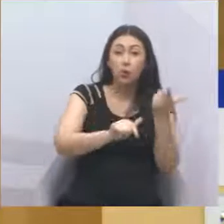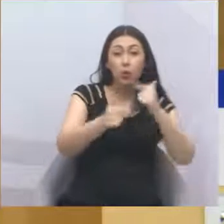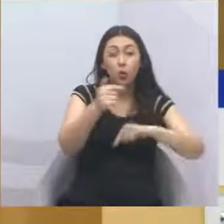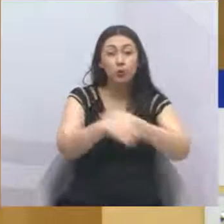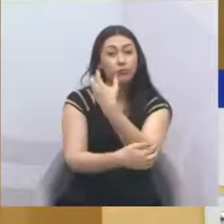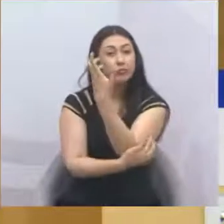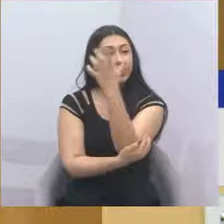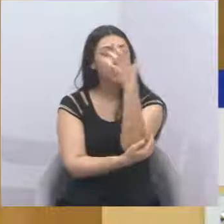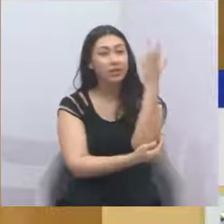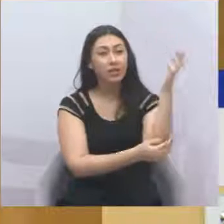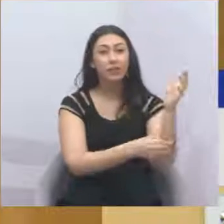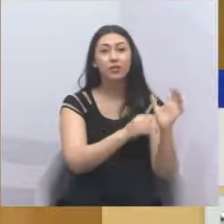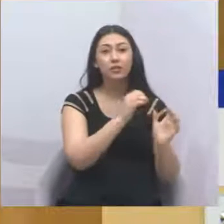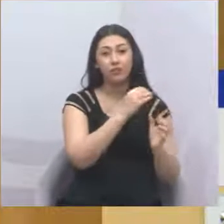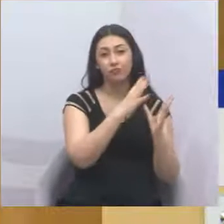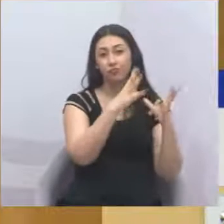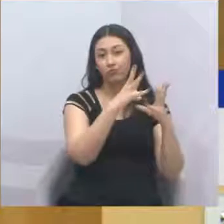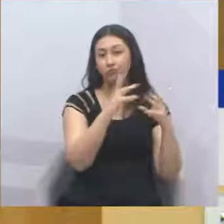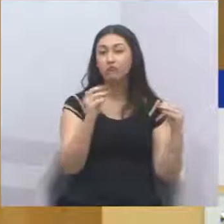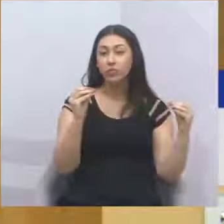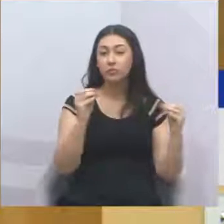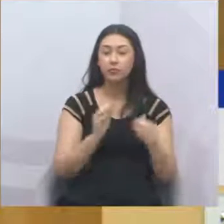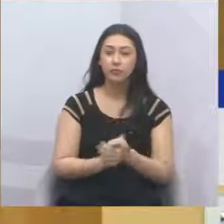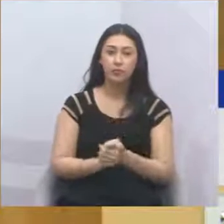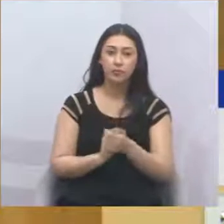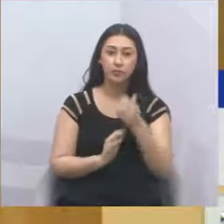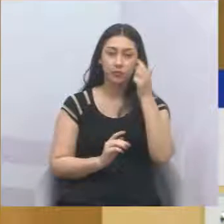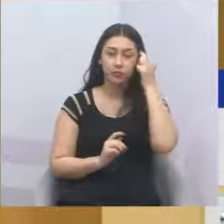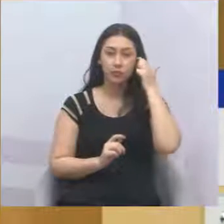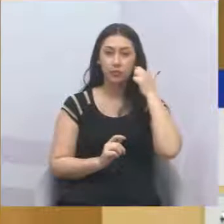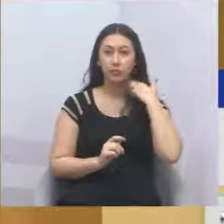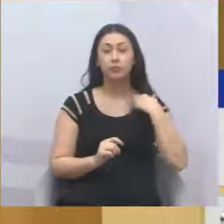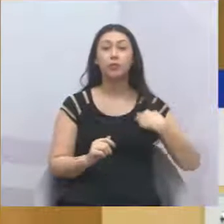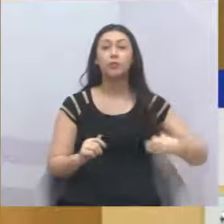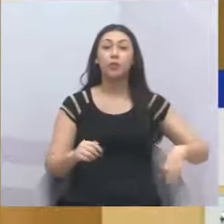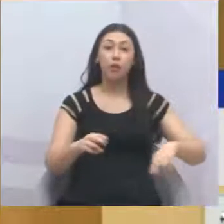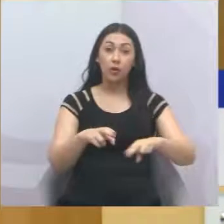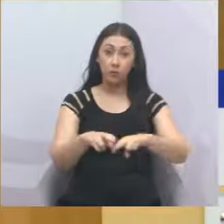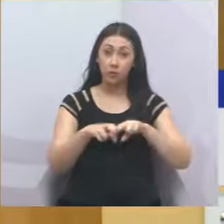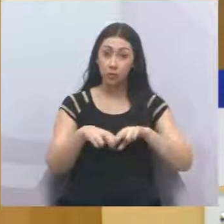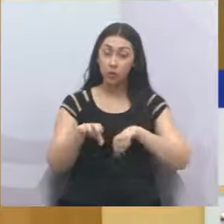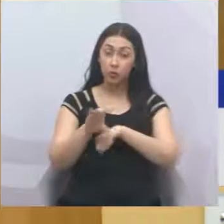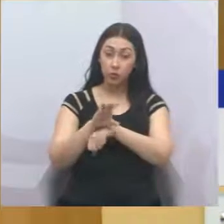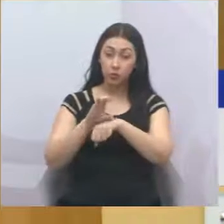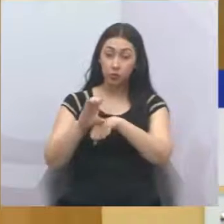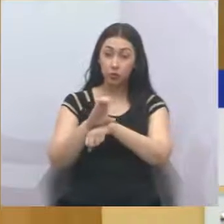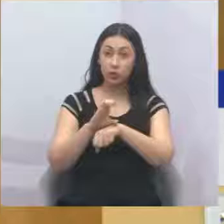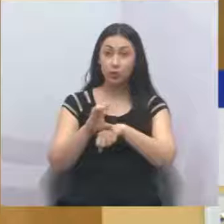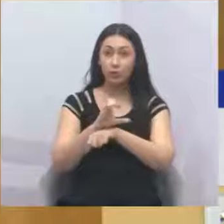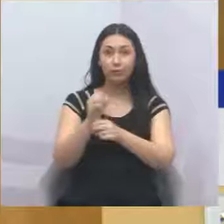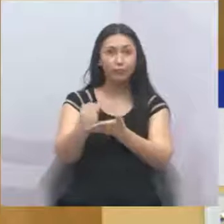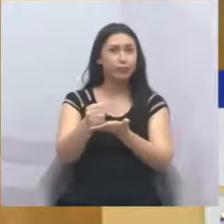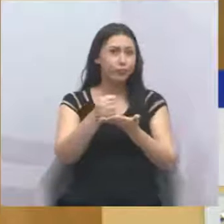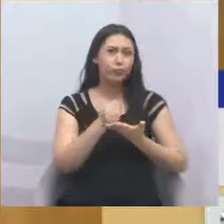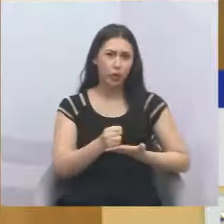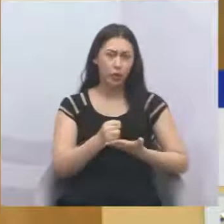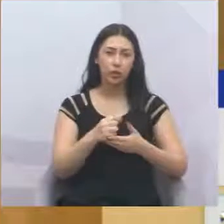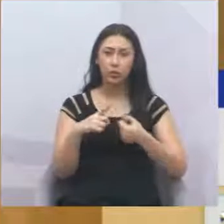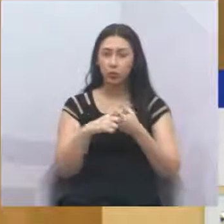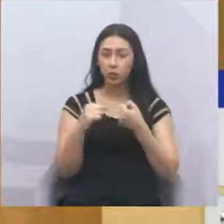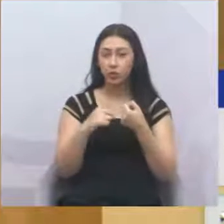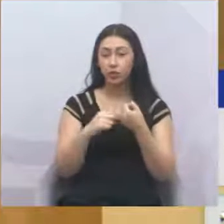nós temos. E, nesse sentido, Hernani, a Constituição Federal nos assegura, no